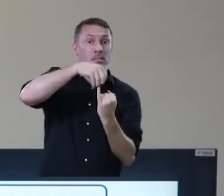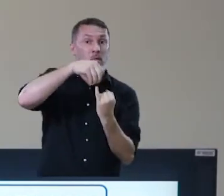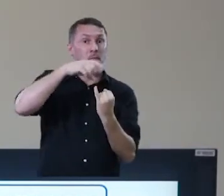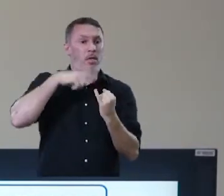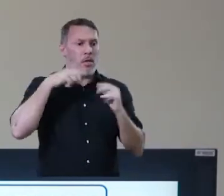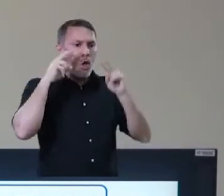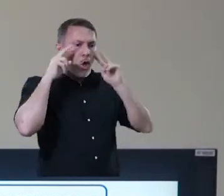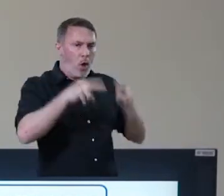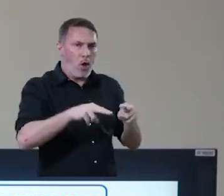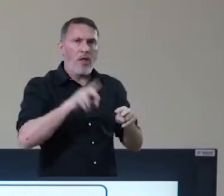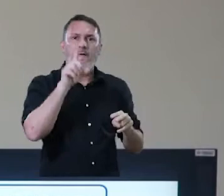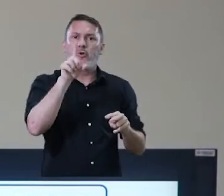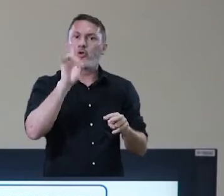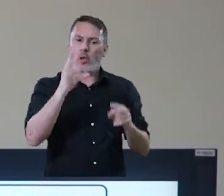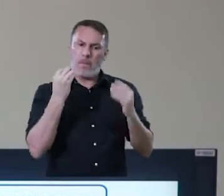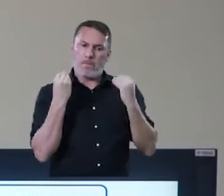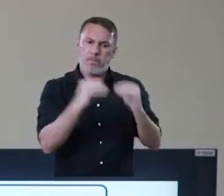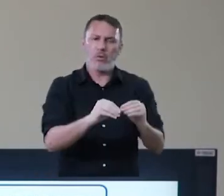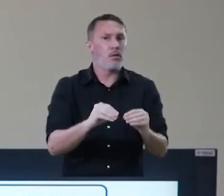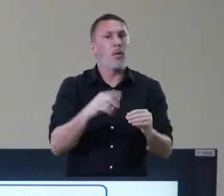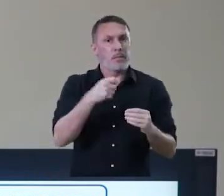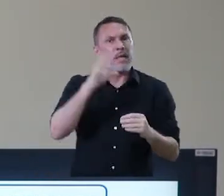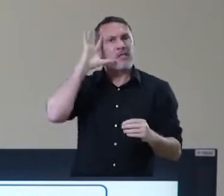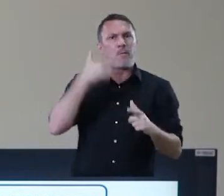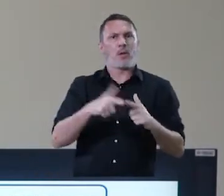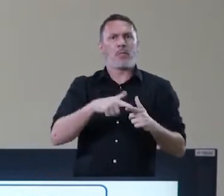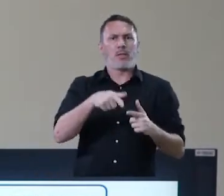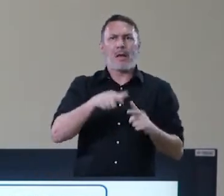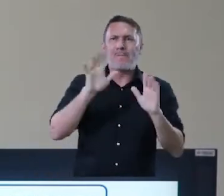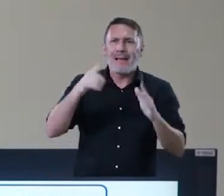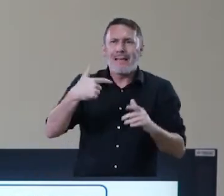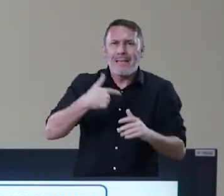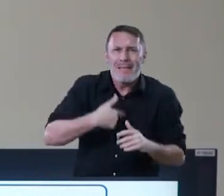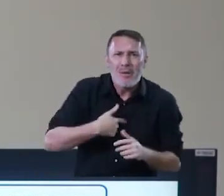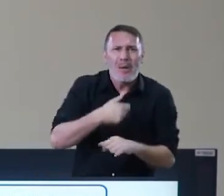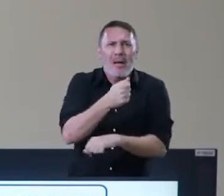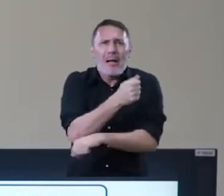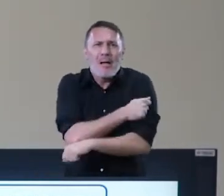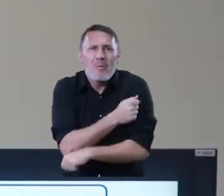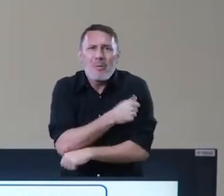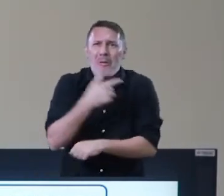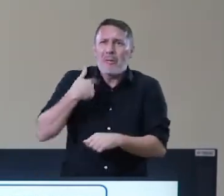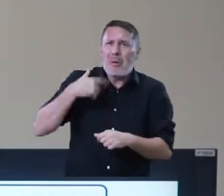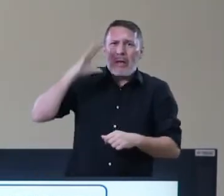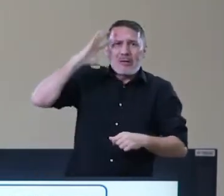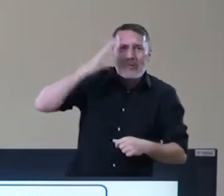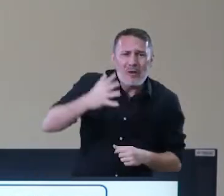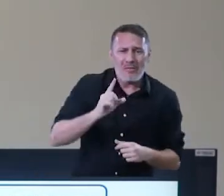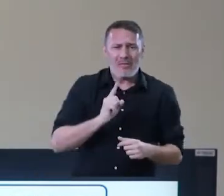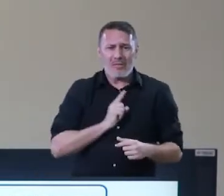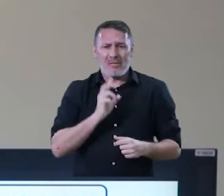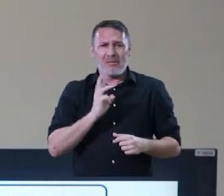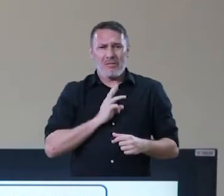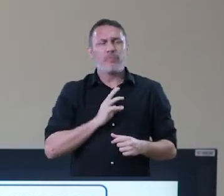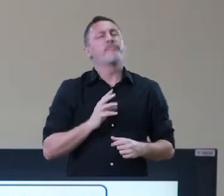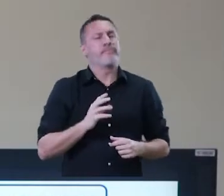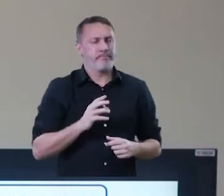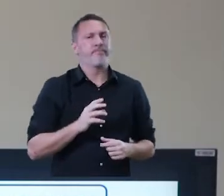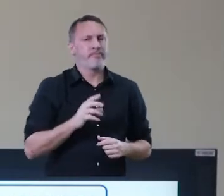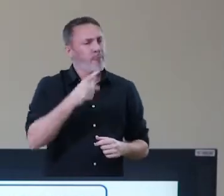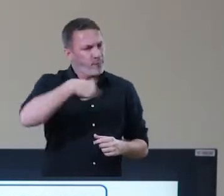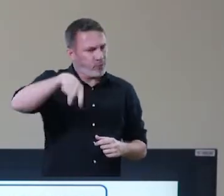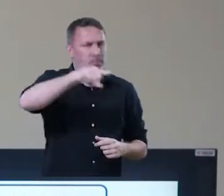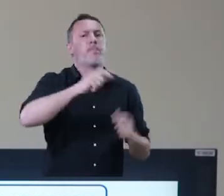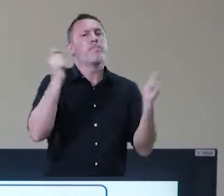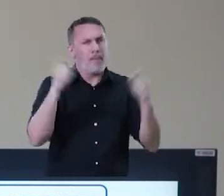que você resolva essa problemática. Eu vou resolver essa problemática, mas eu sou apenas um nobre aluno do ensino médio.